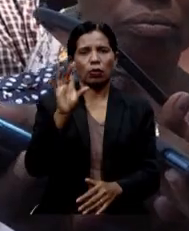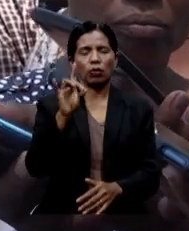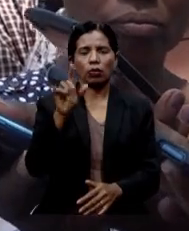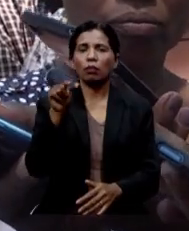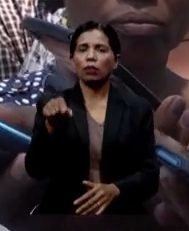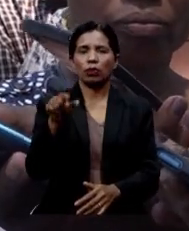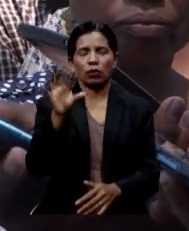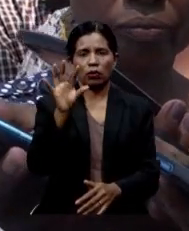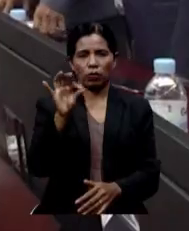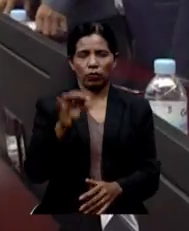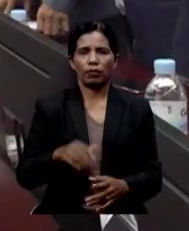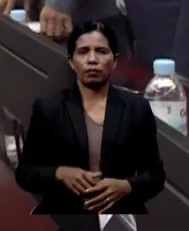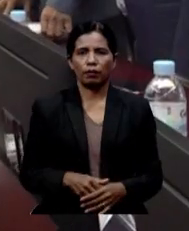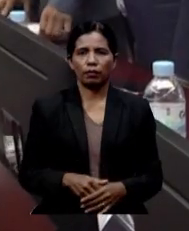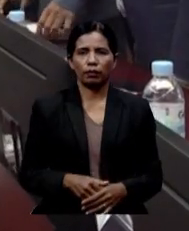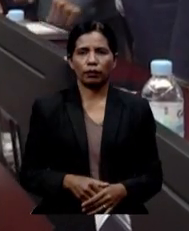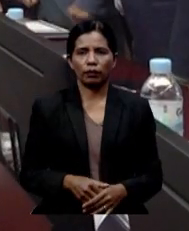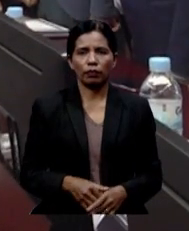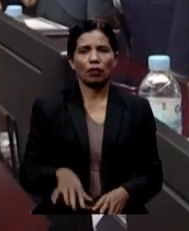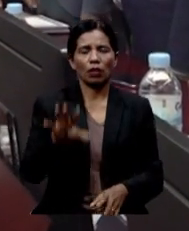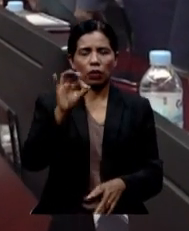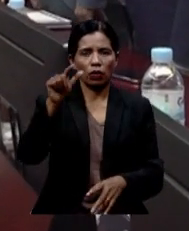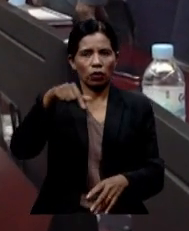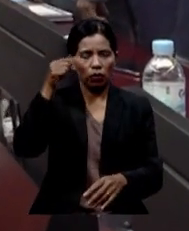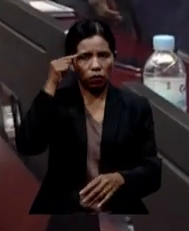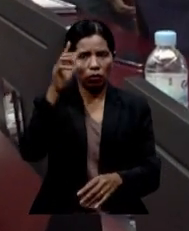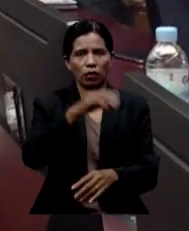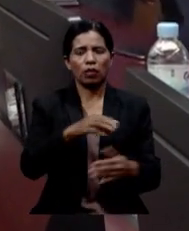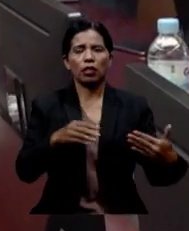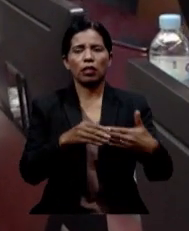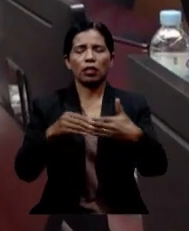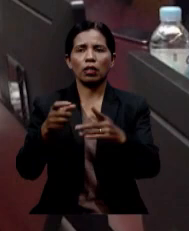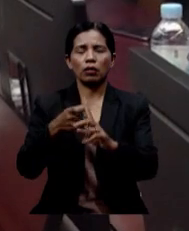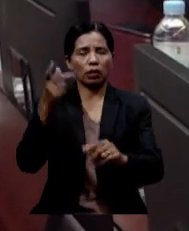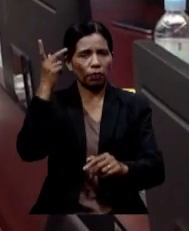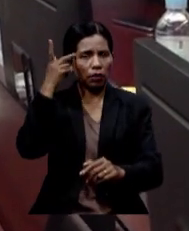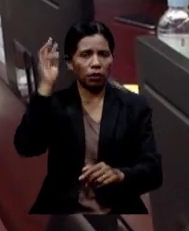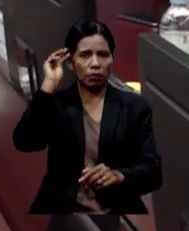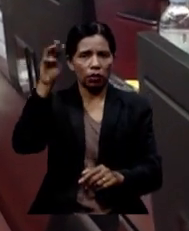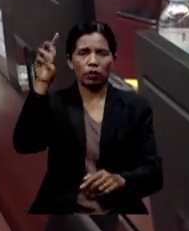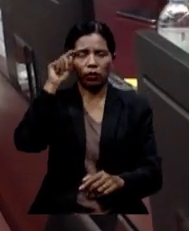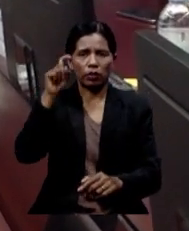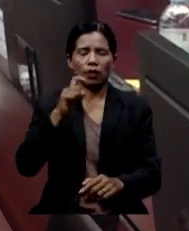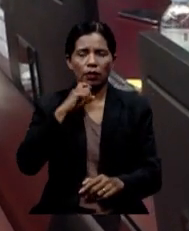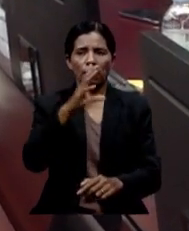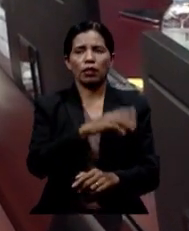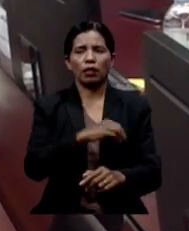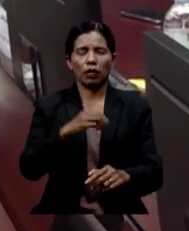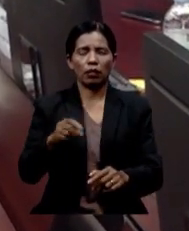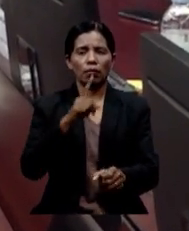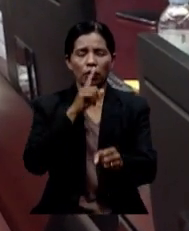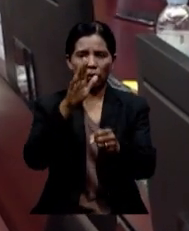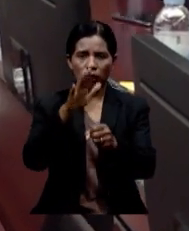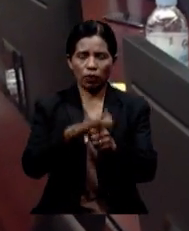8,8% return. Nono governo constitucional, liderado pelo primeiro-ministro Kairala Sanana Gusmão, comprometido